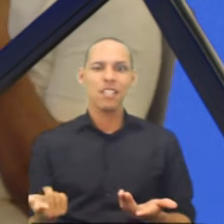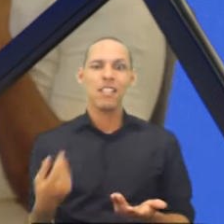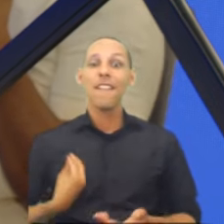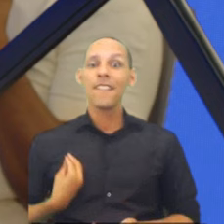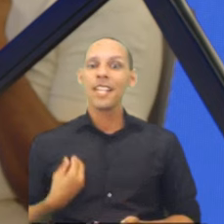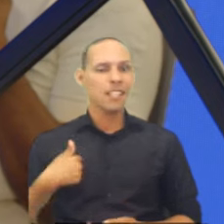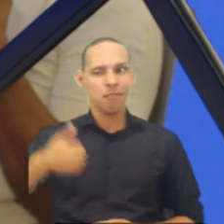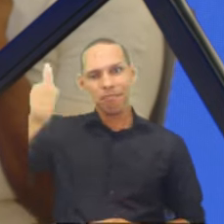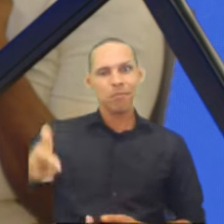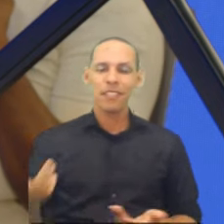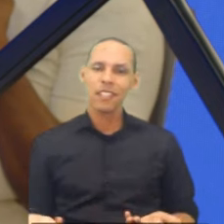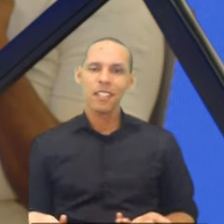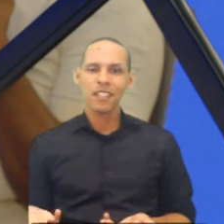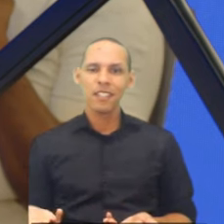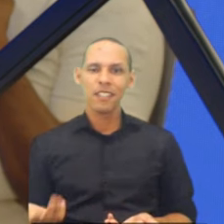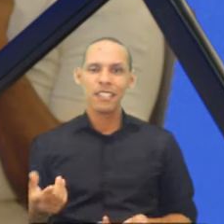você tem quase de